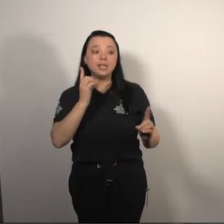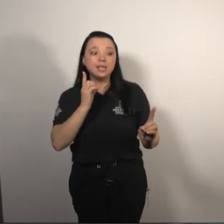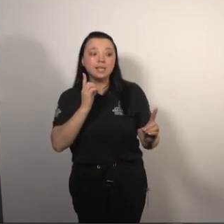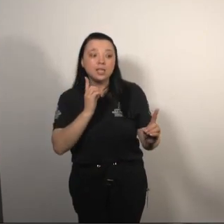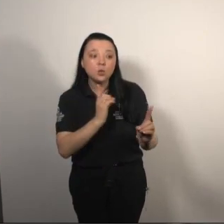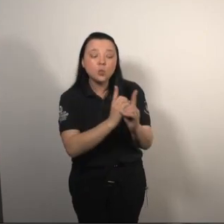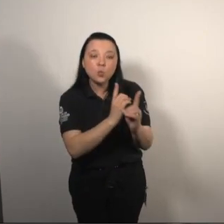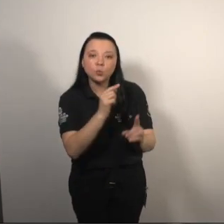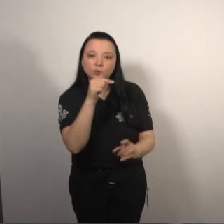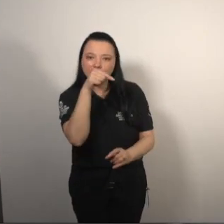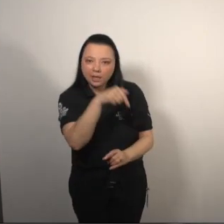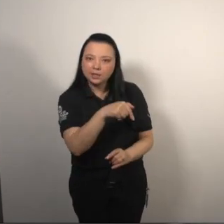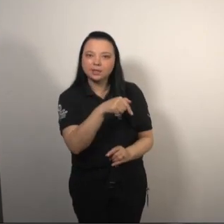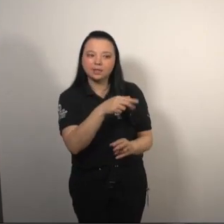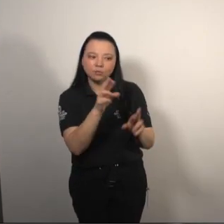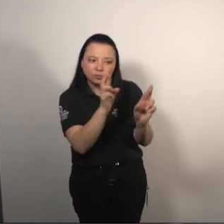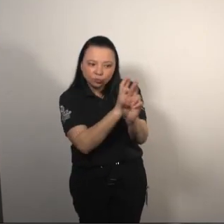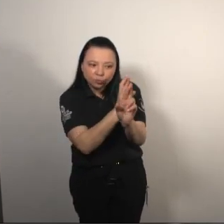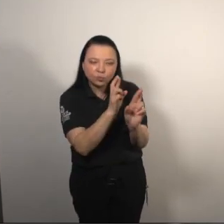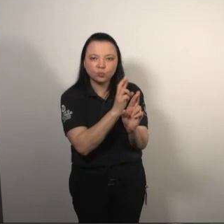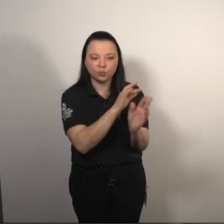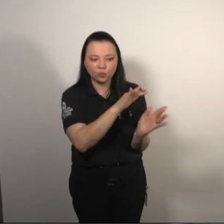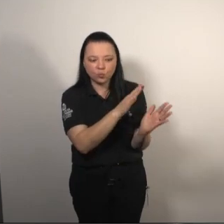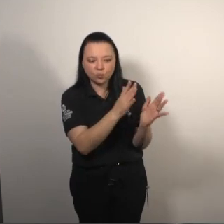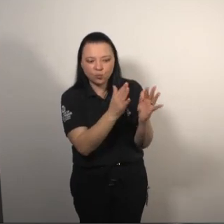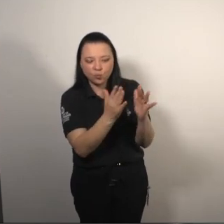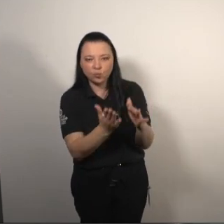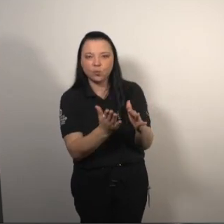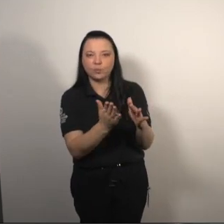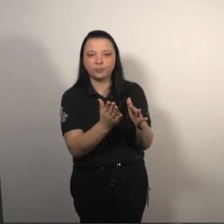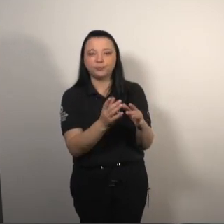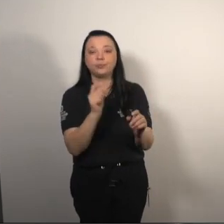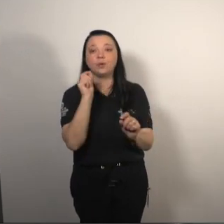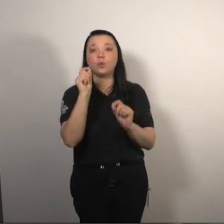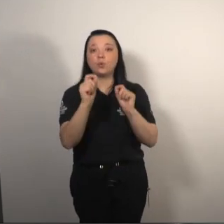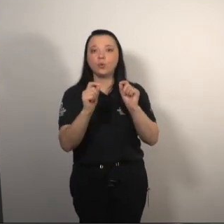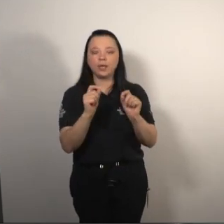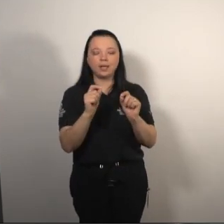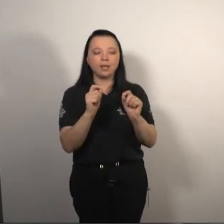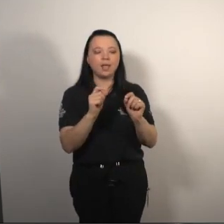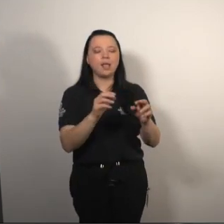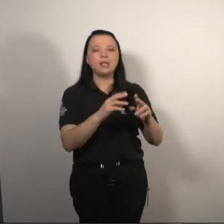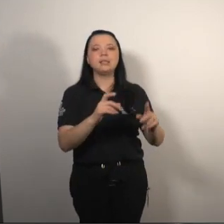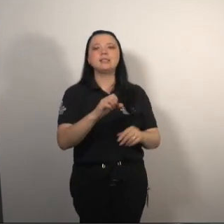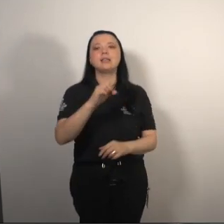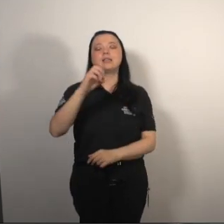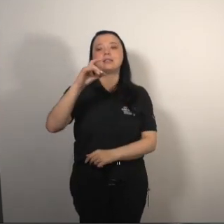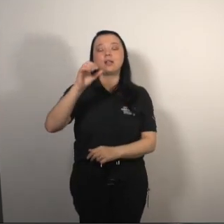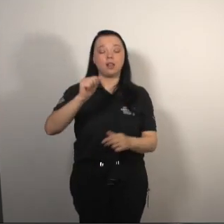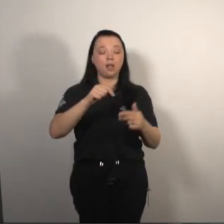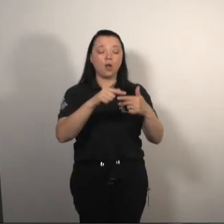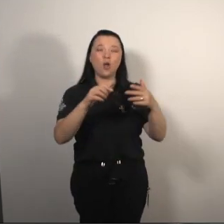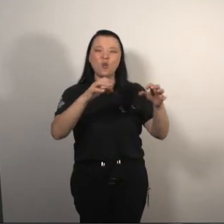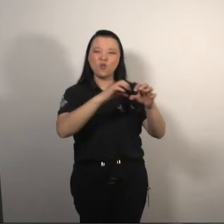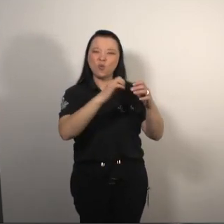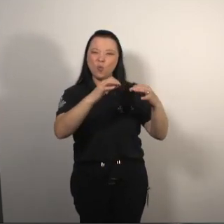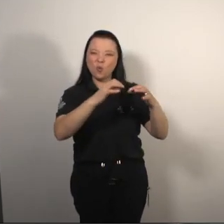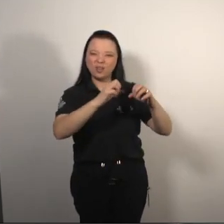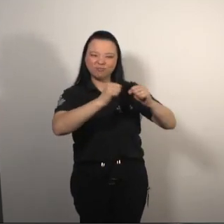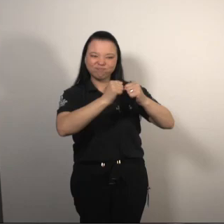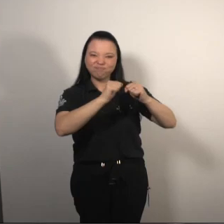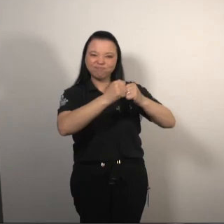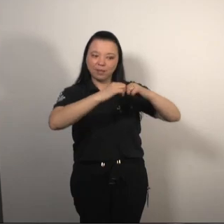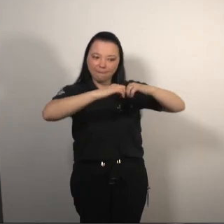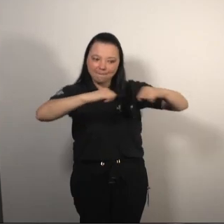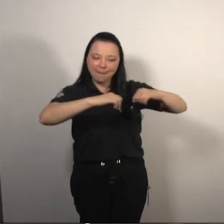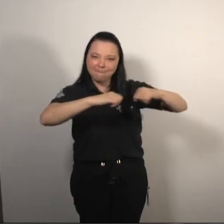nessas inspeções, que são a desagregação da armadura, ruptura do concreto, concreto